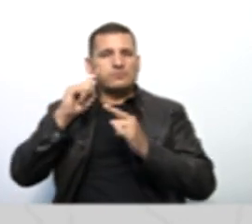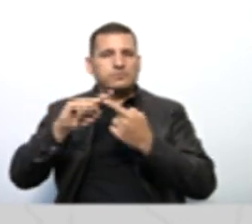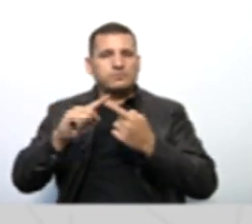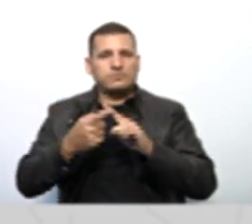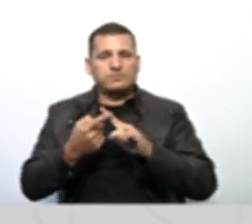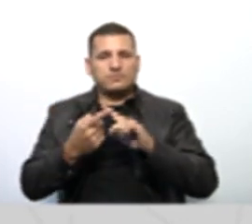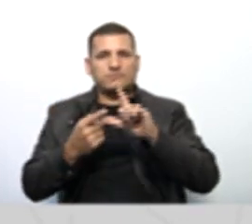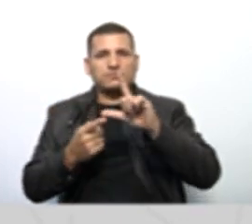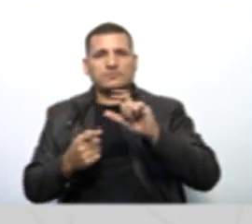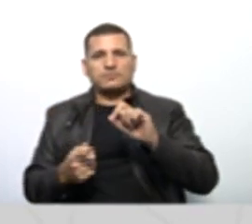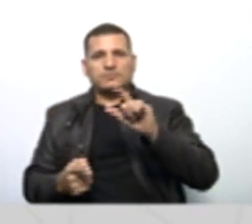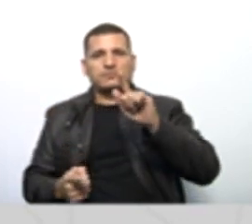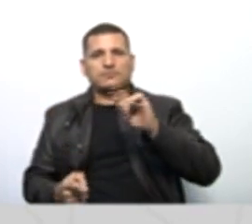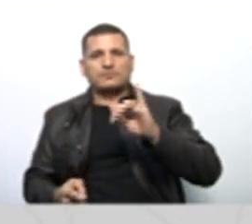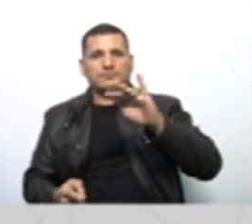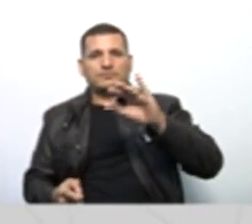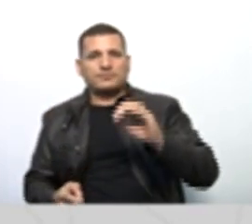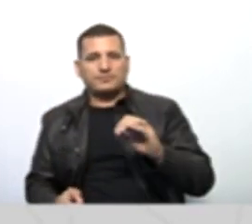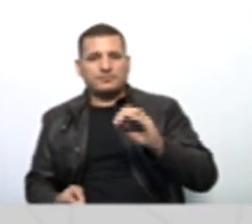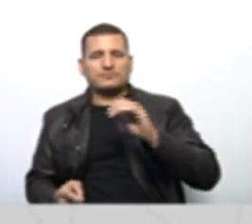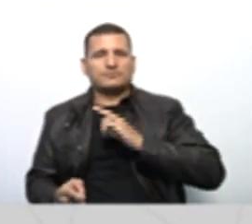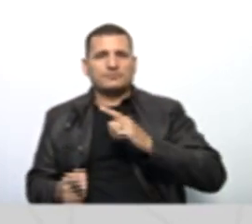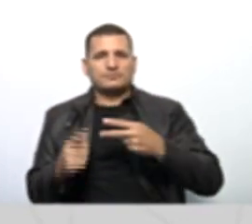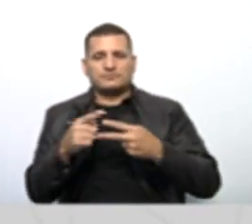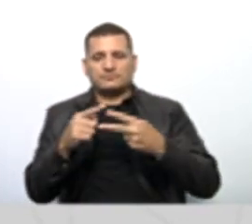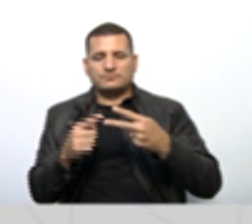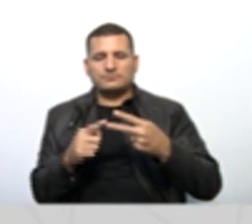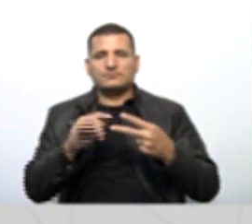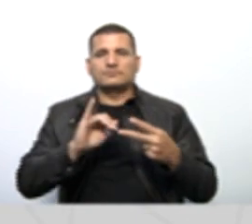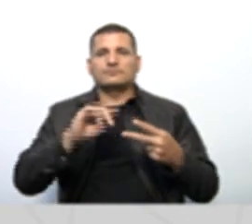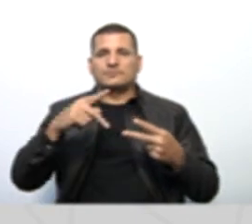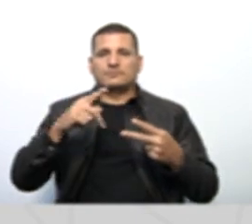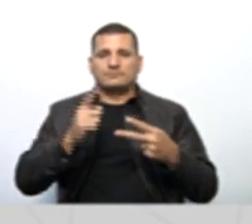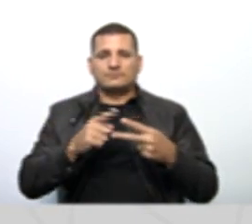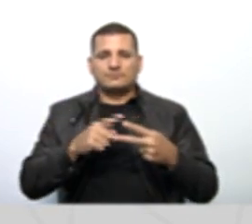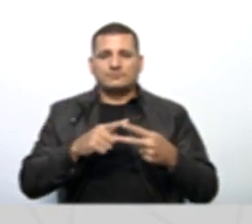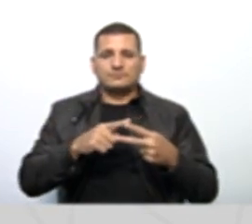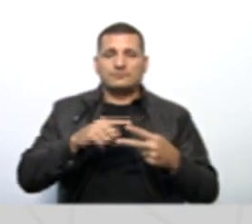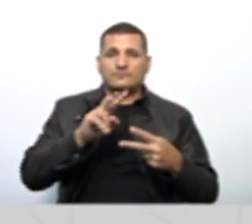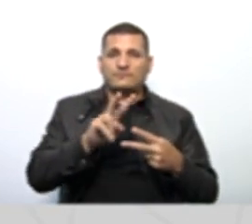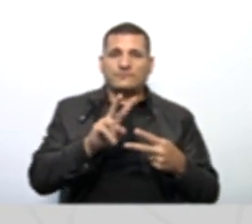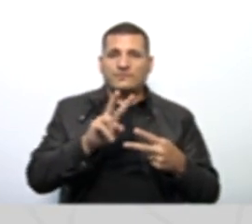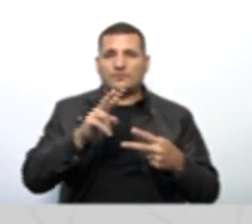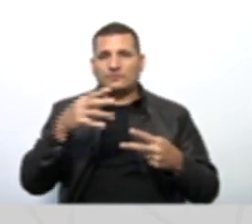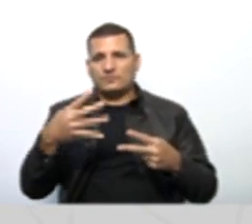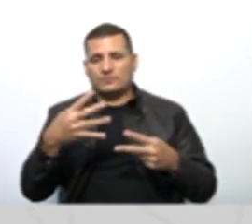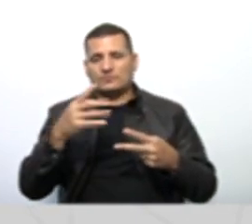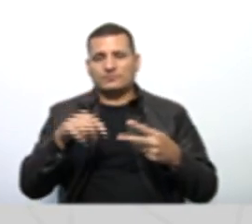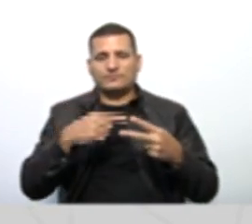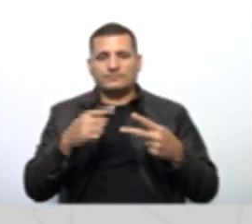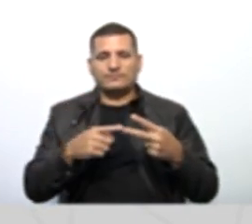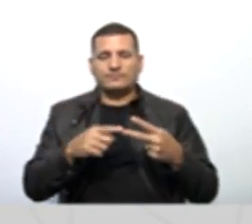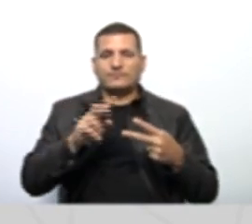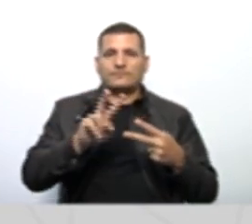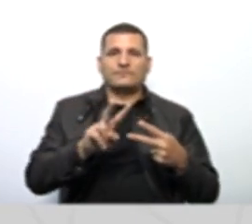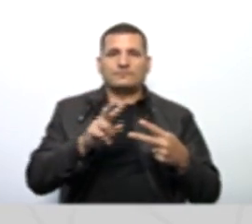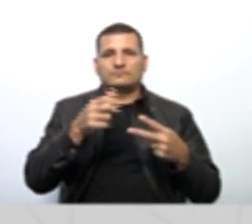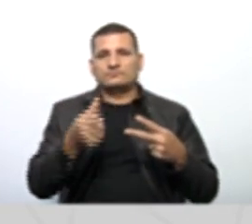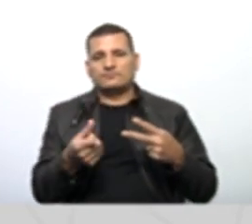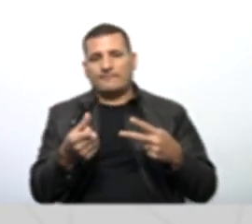isso atualmente as duas invenções do ip o ipv6 são quatro eo ip versão